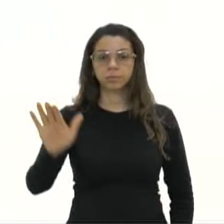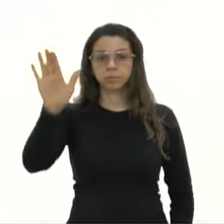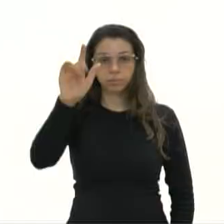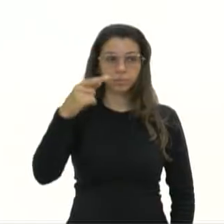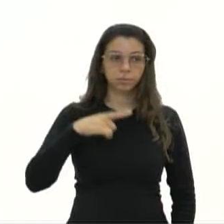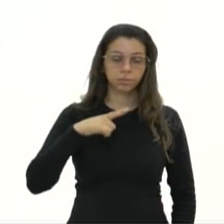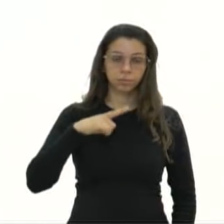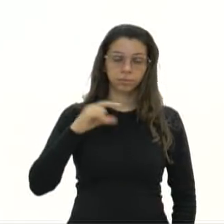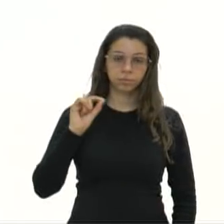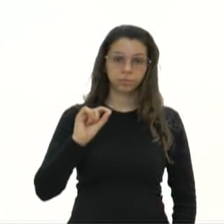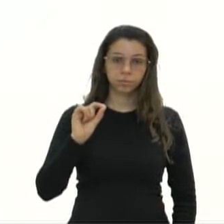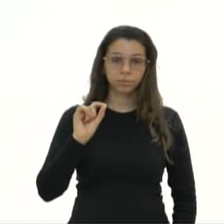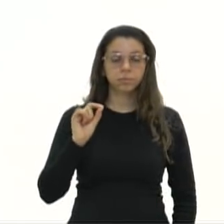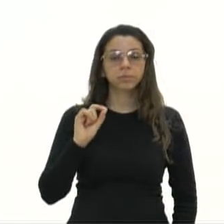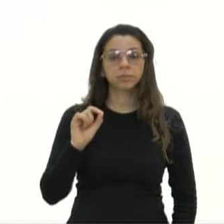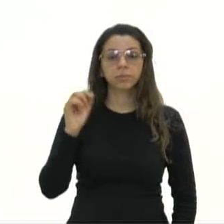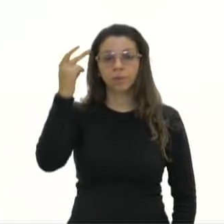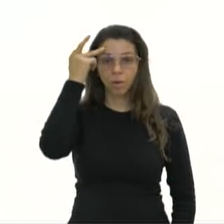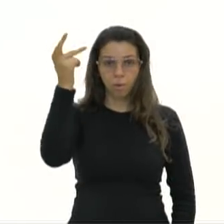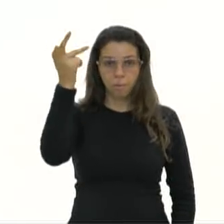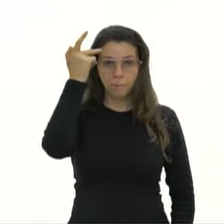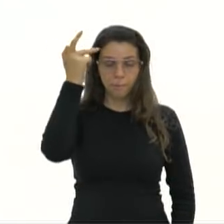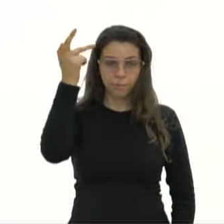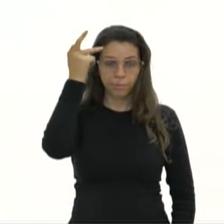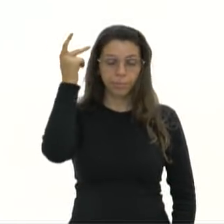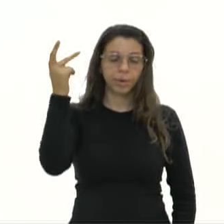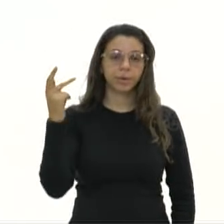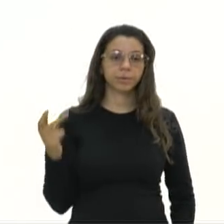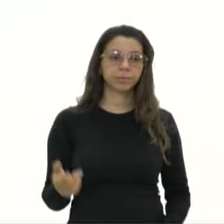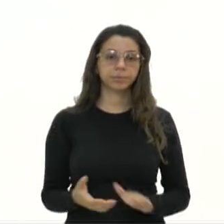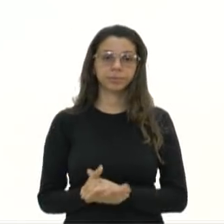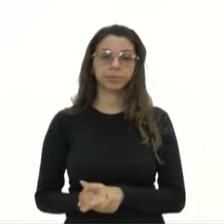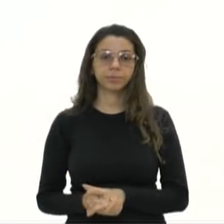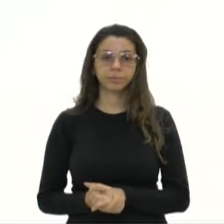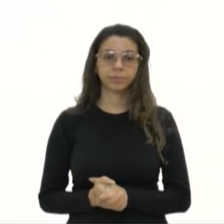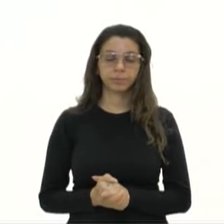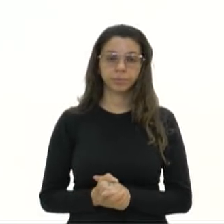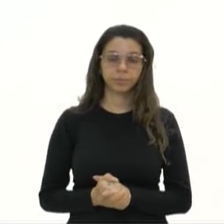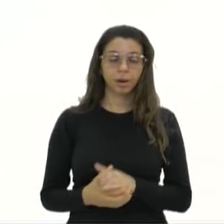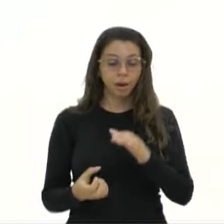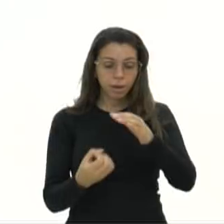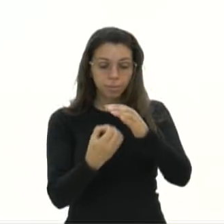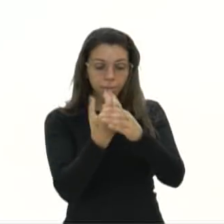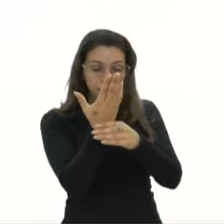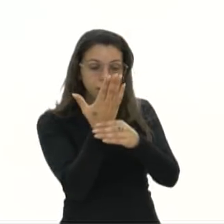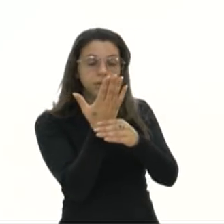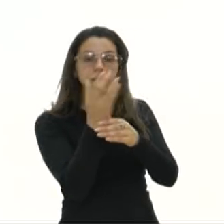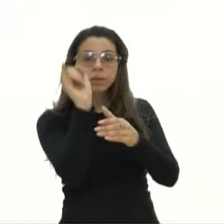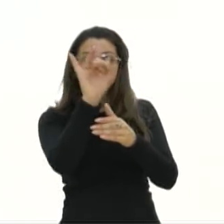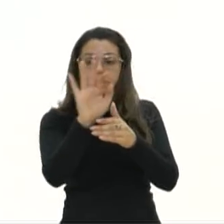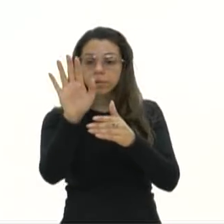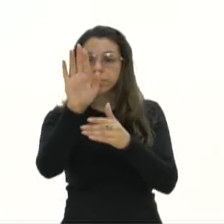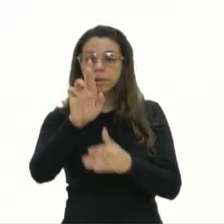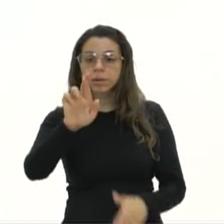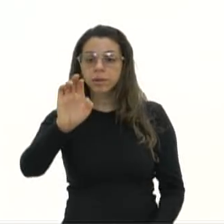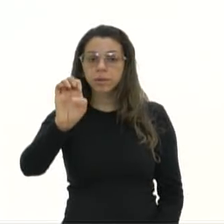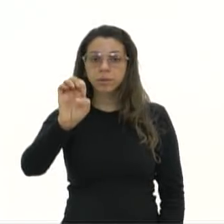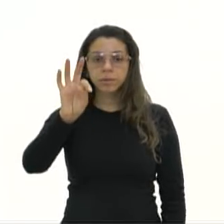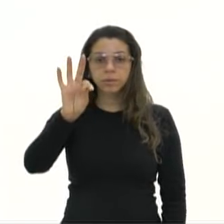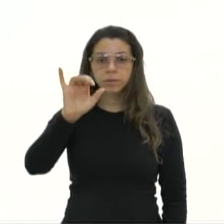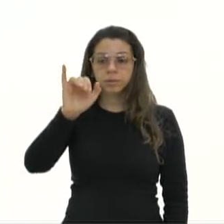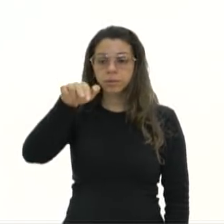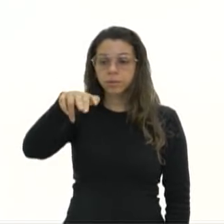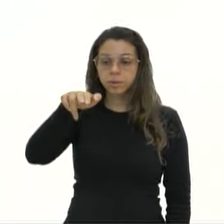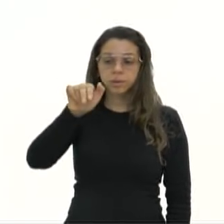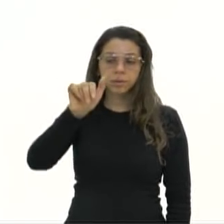eu tenho a visão normal, né? Então a imagem é formada na retina, né? No fundo do olho, e a